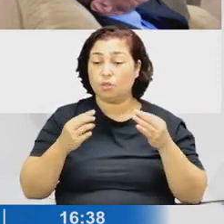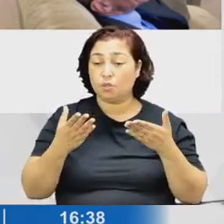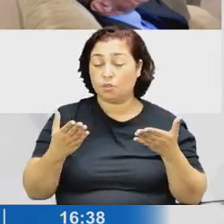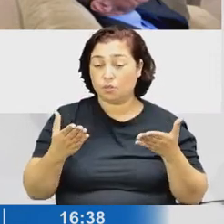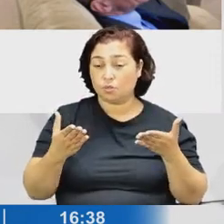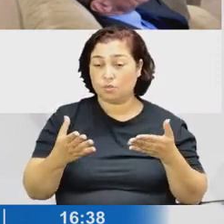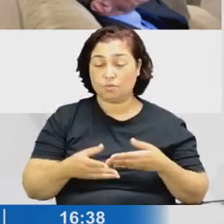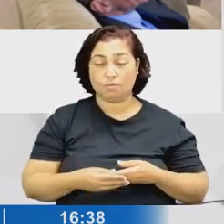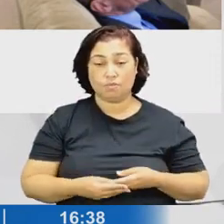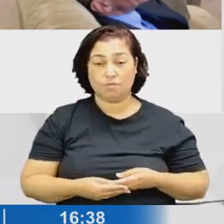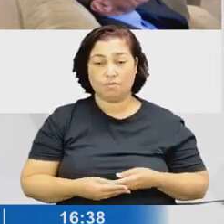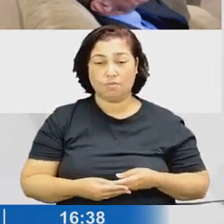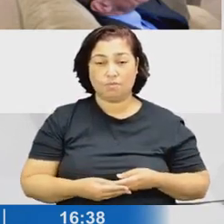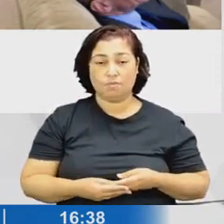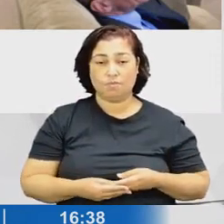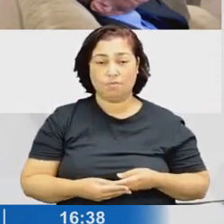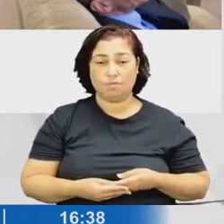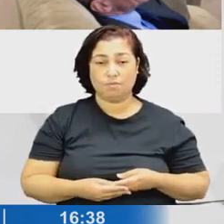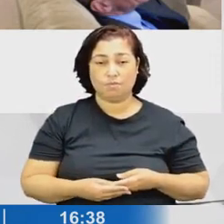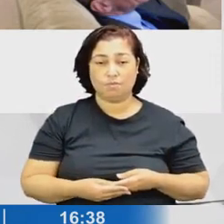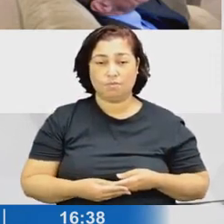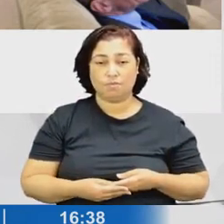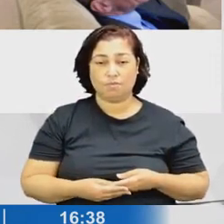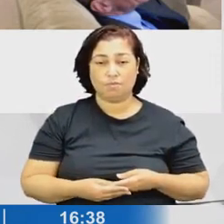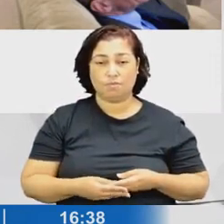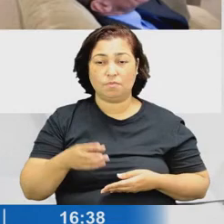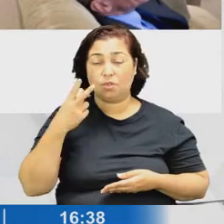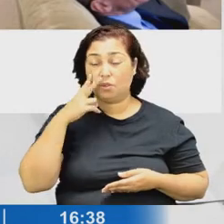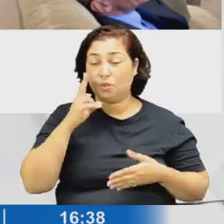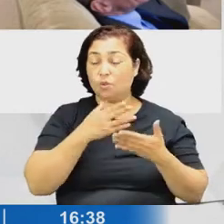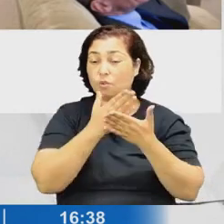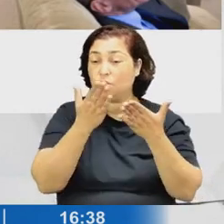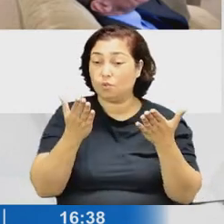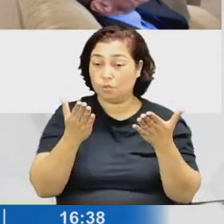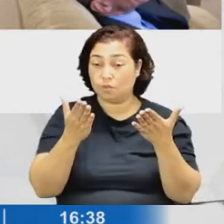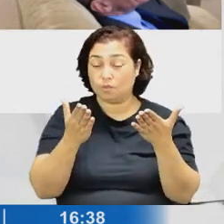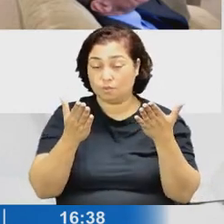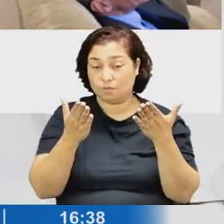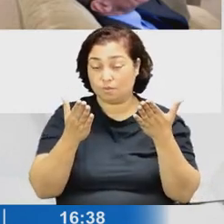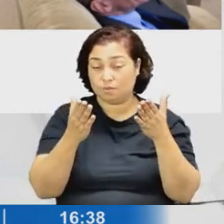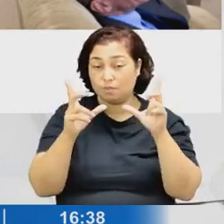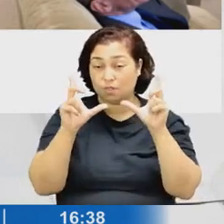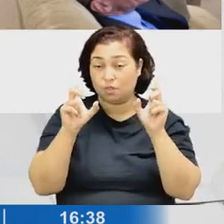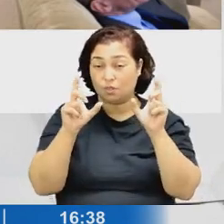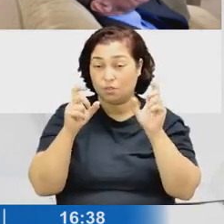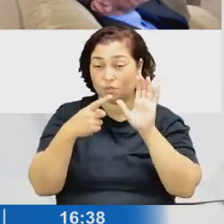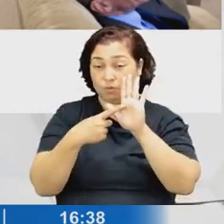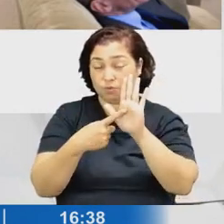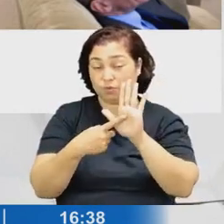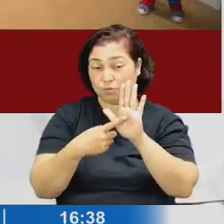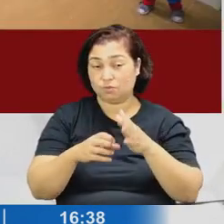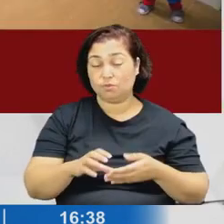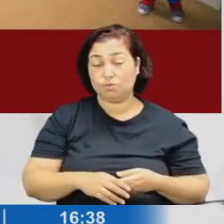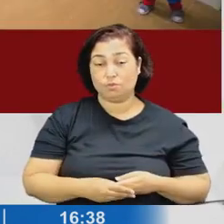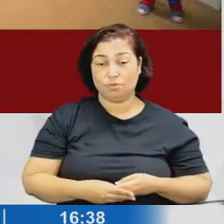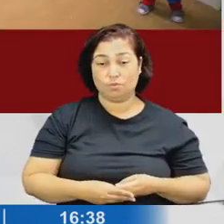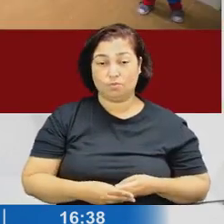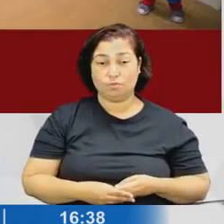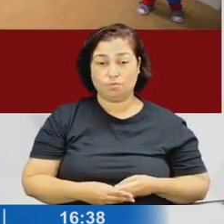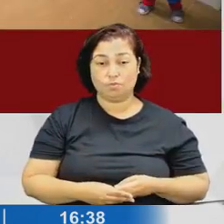de descontração Olha só na casa que tá matando uma mosca ali com jornal isso tudo é intencional gente